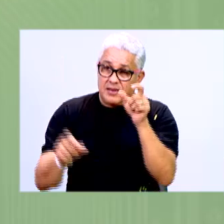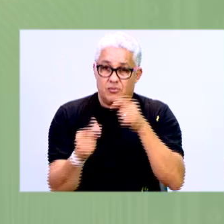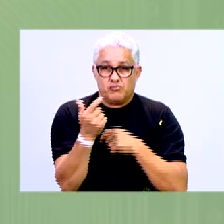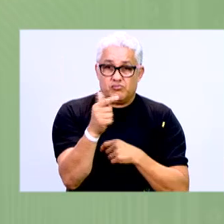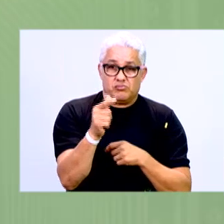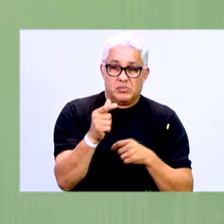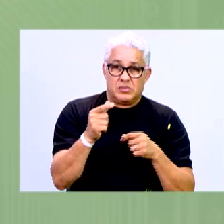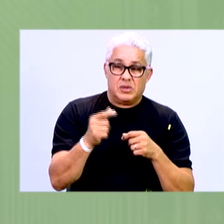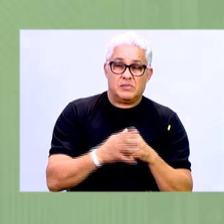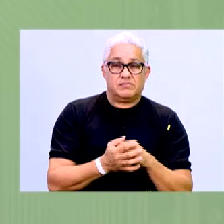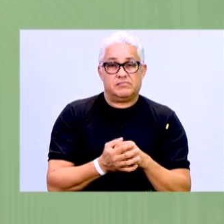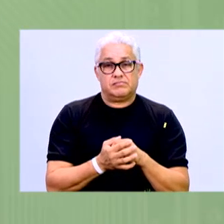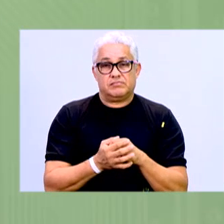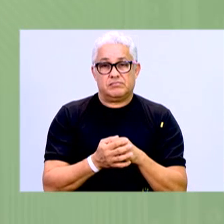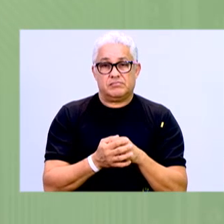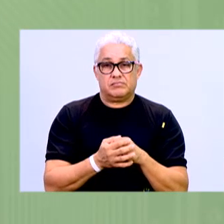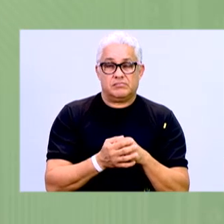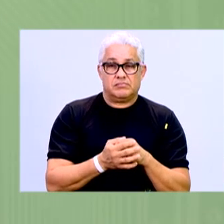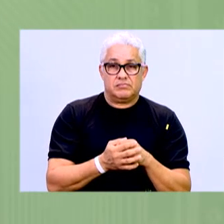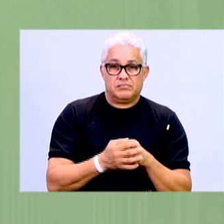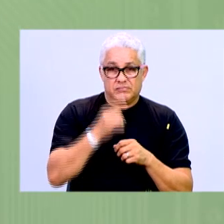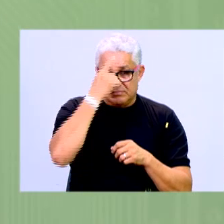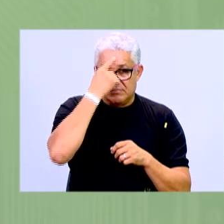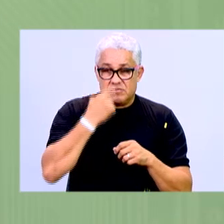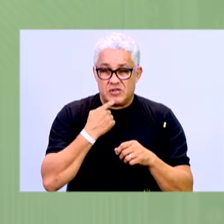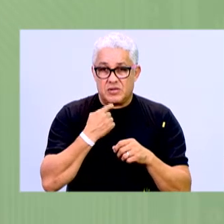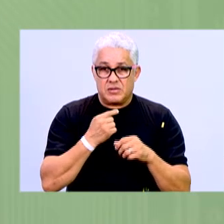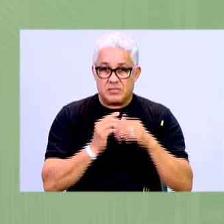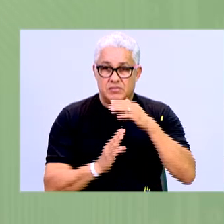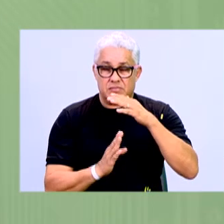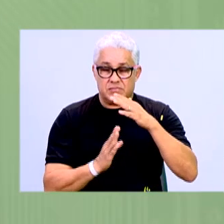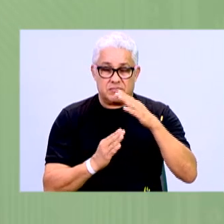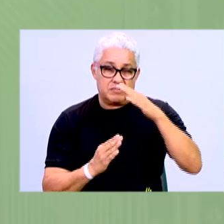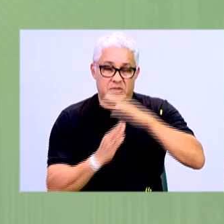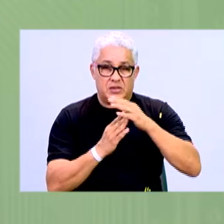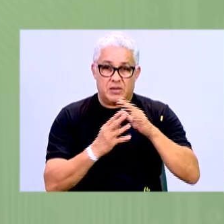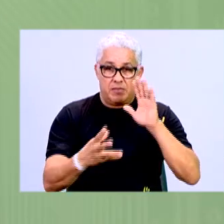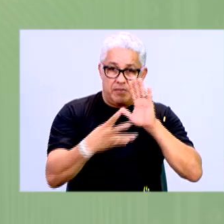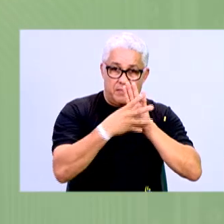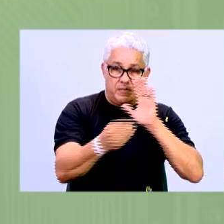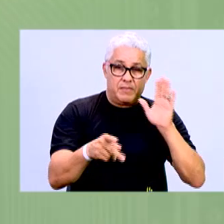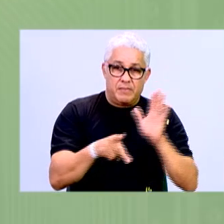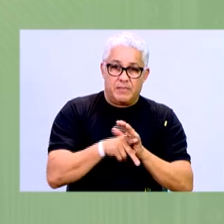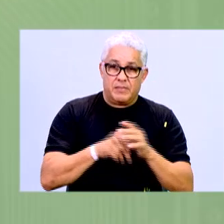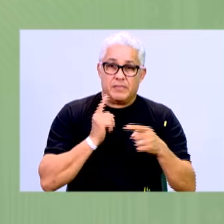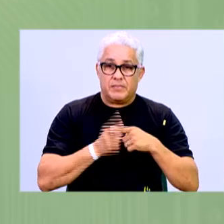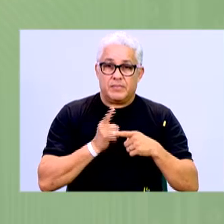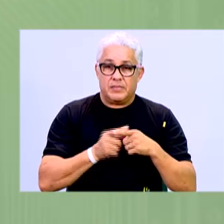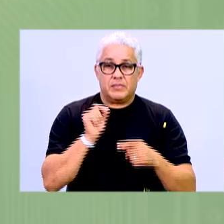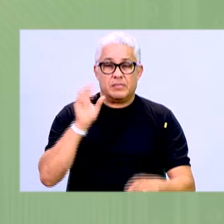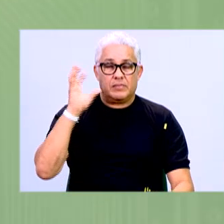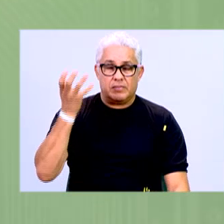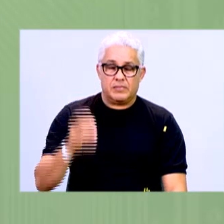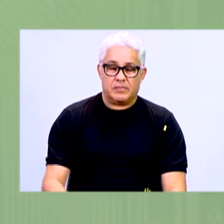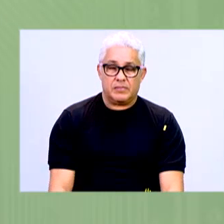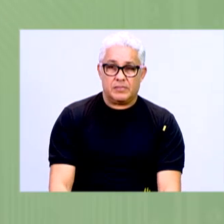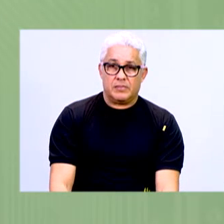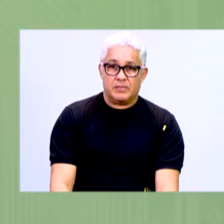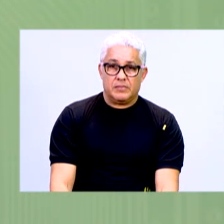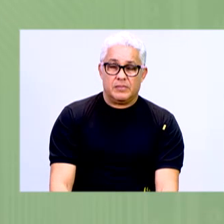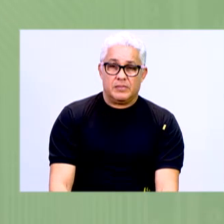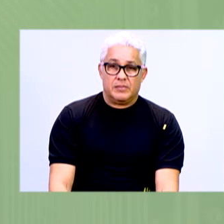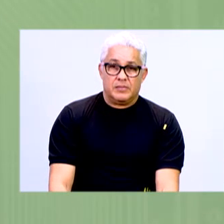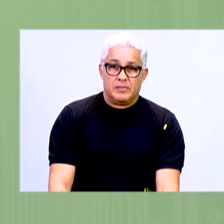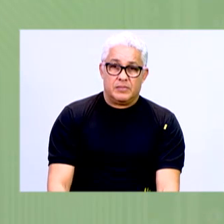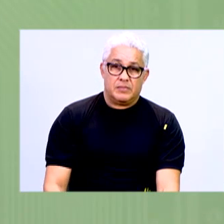sua perspectiva limitada pelo nosso modelo. Porque o que acontece? Como nós vimos lá